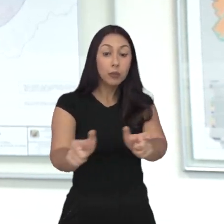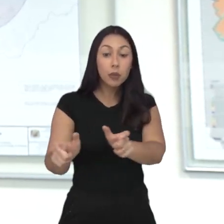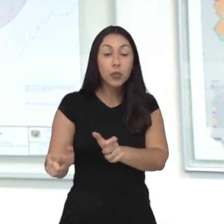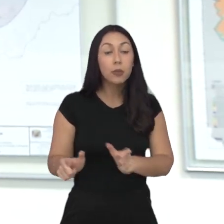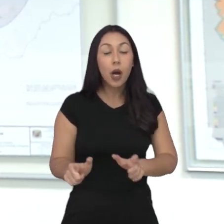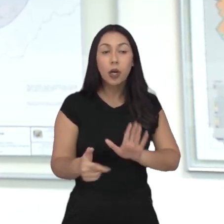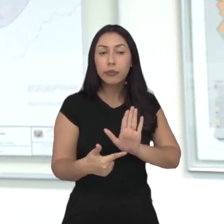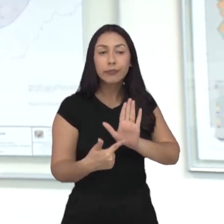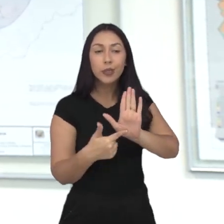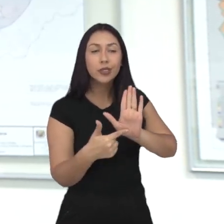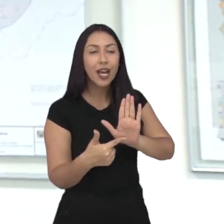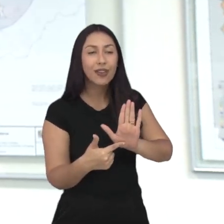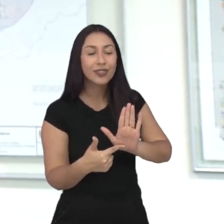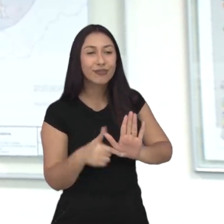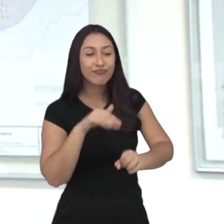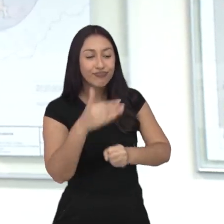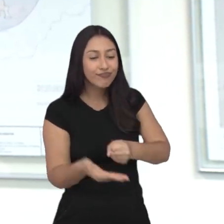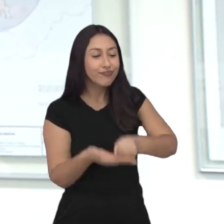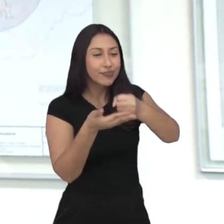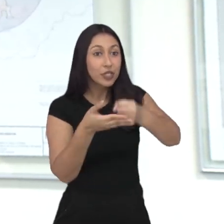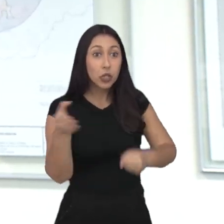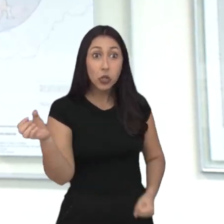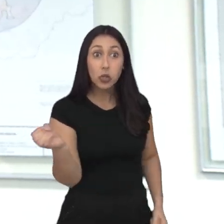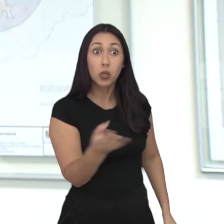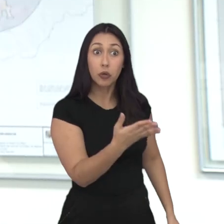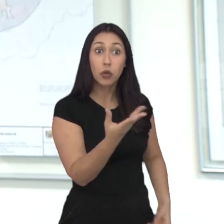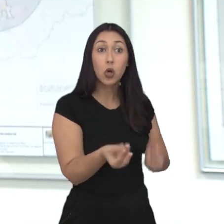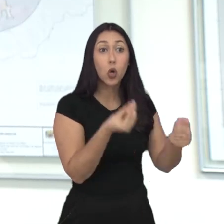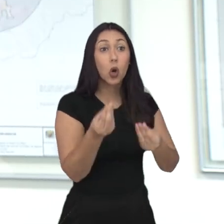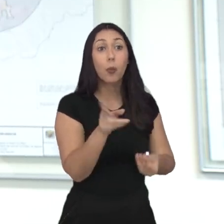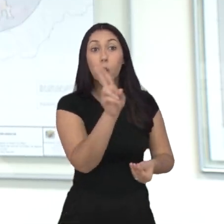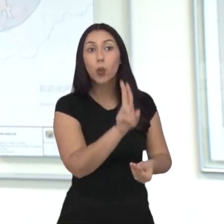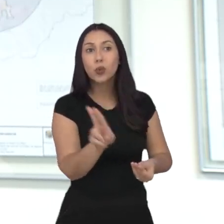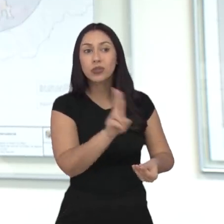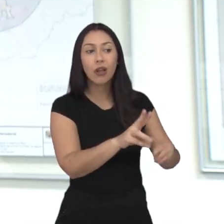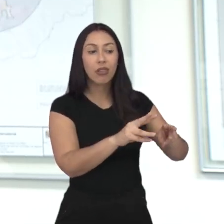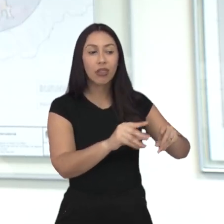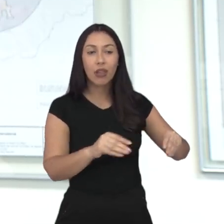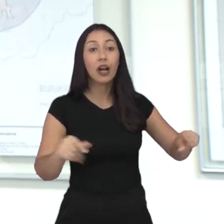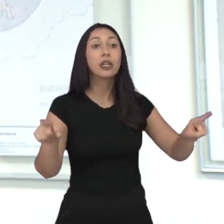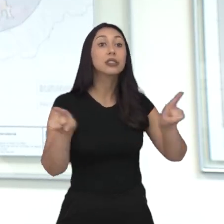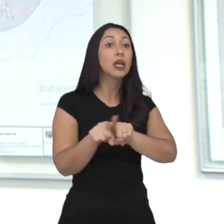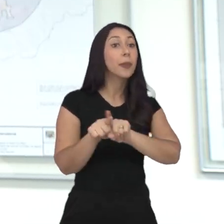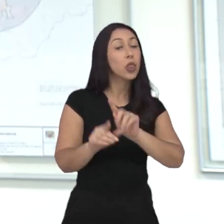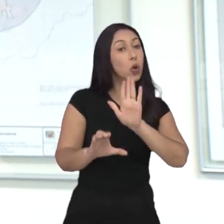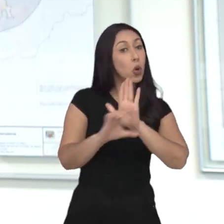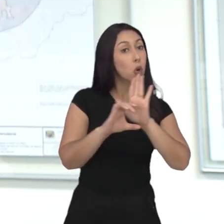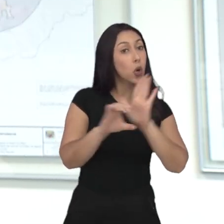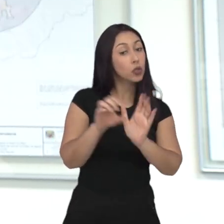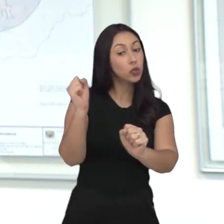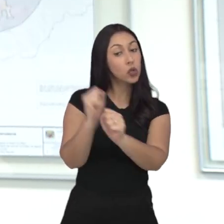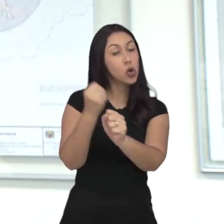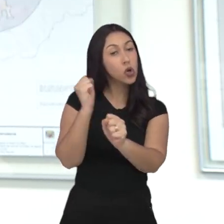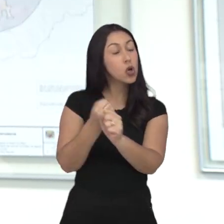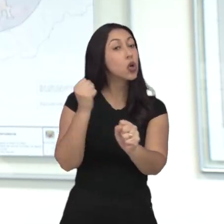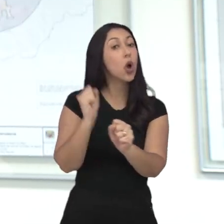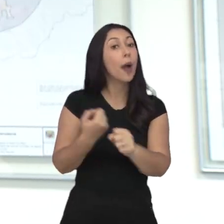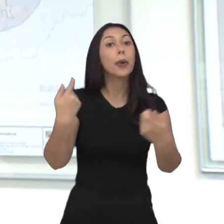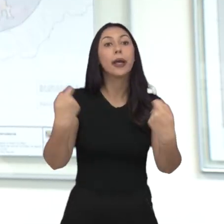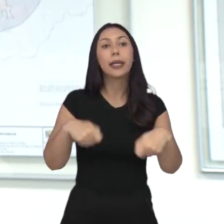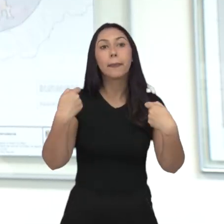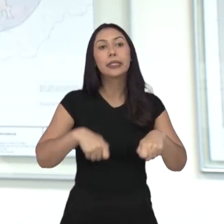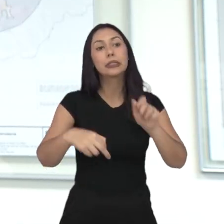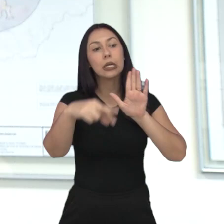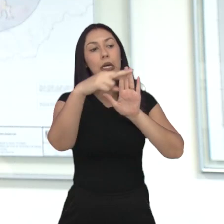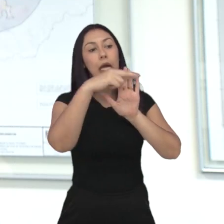as inovações em sustentabilidade em termos de ocupação do solo. Depois o Código de Obras, abolindo a construção convencional